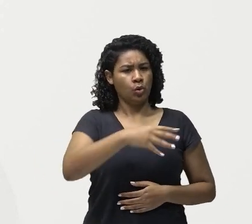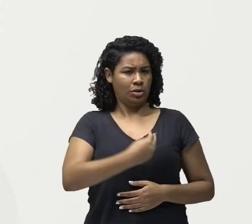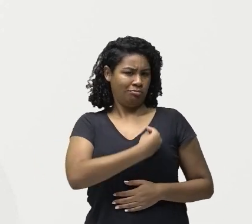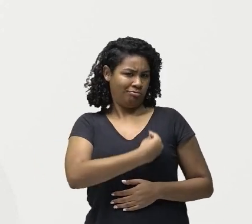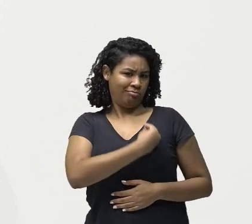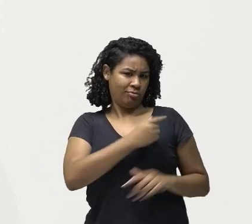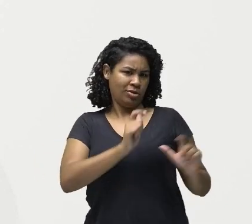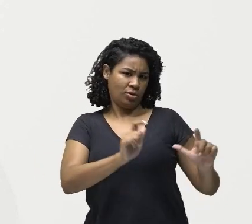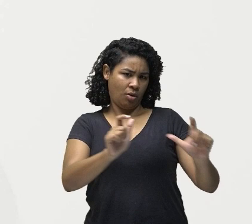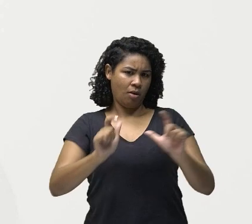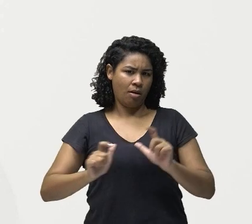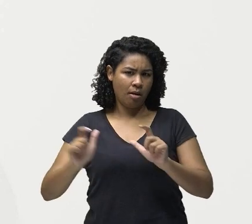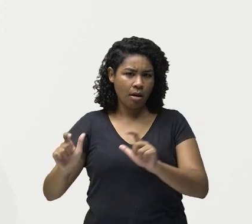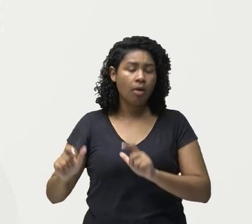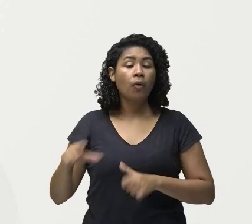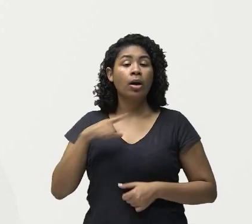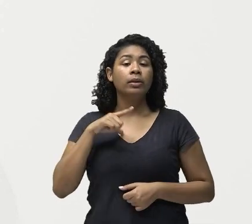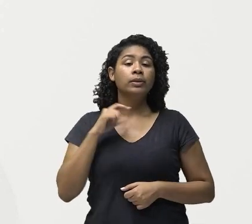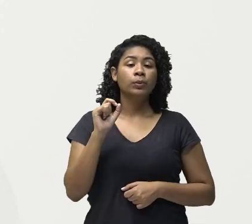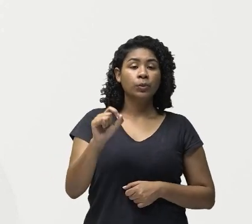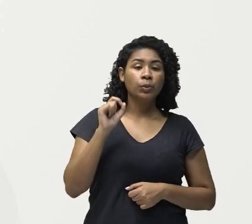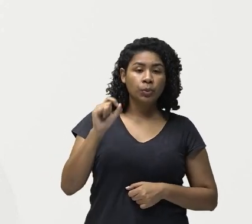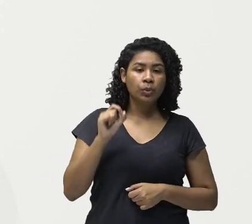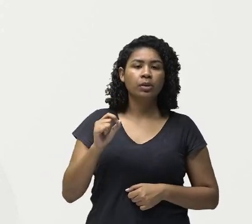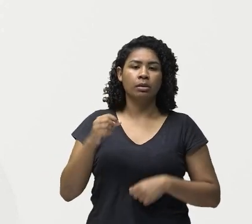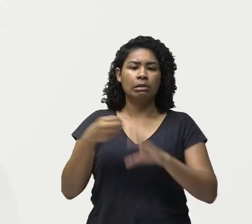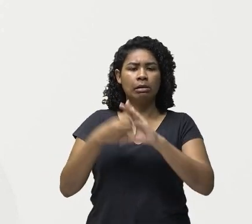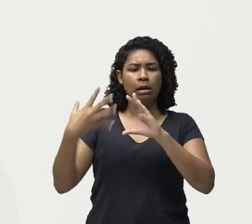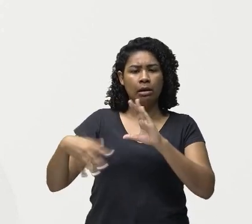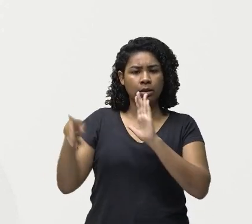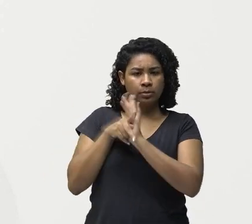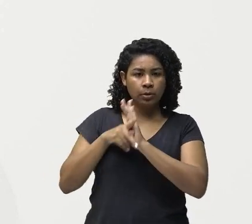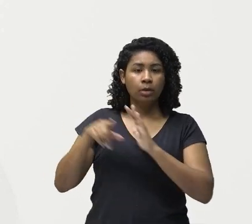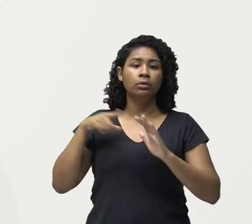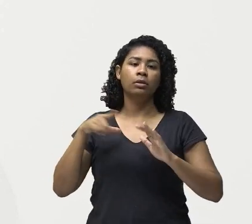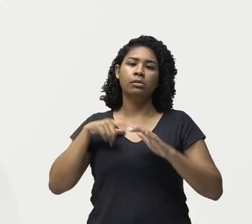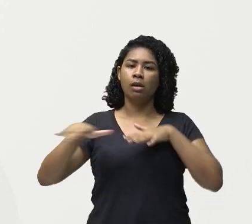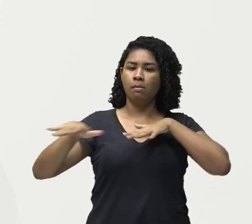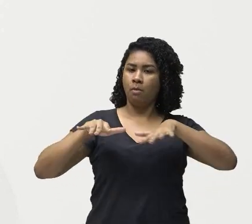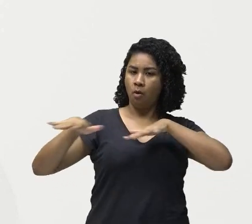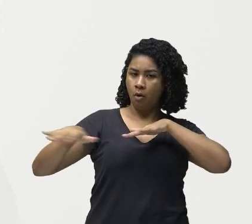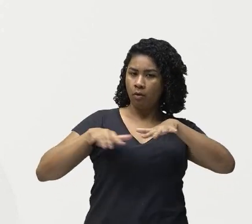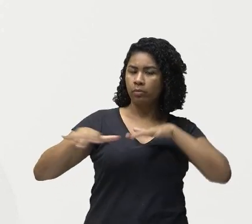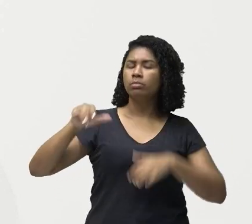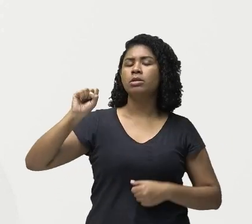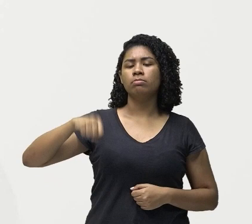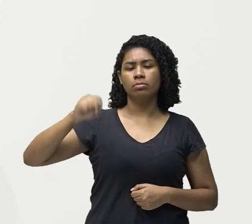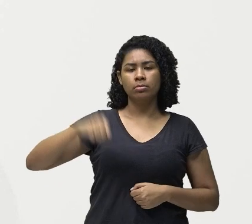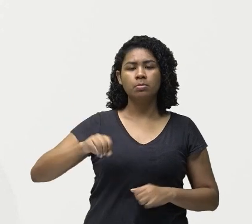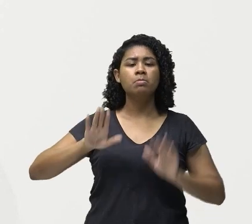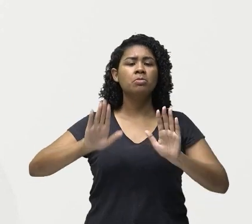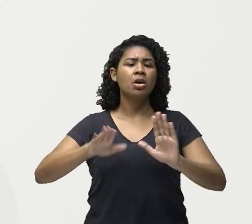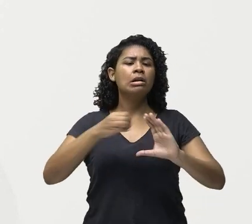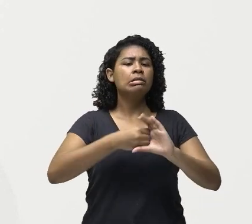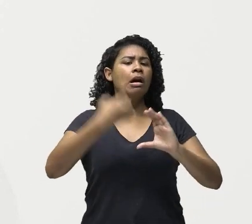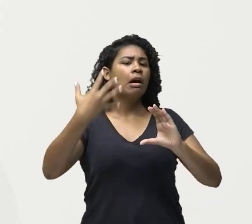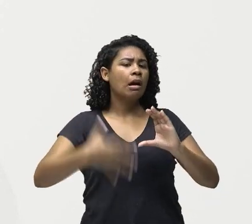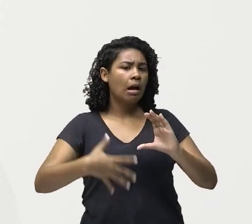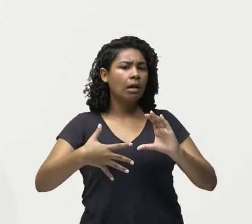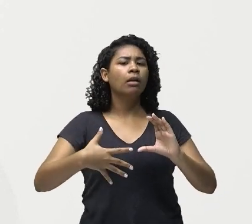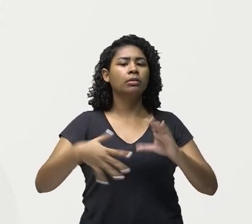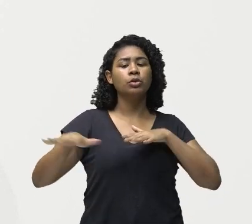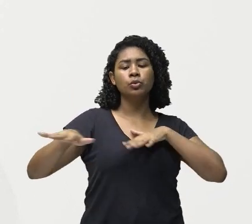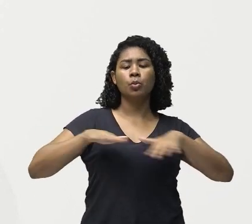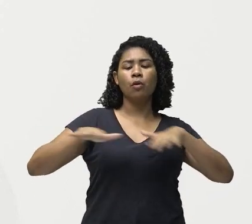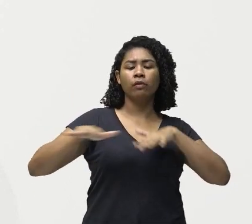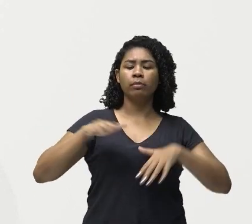possui propriedades e ele também se movimenta. E quais são as características do